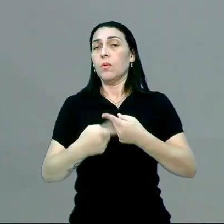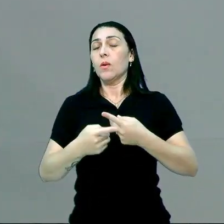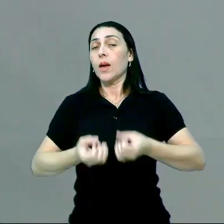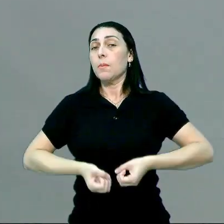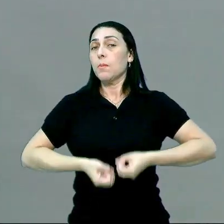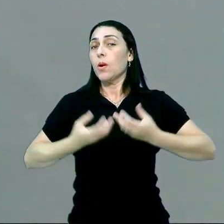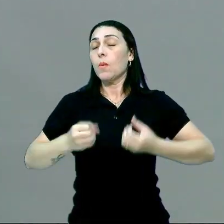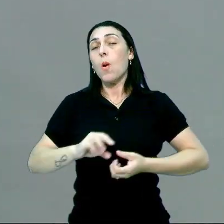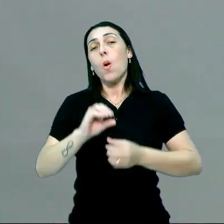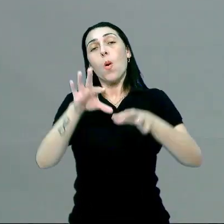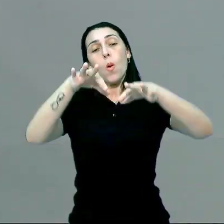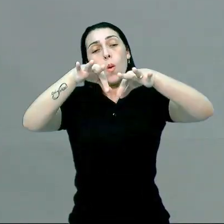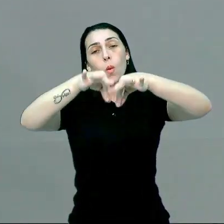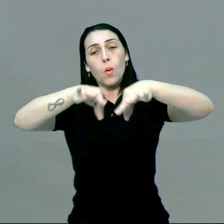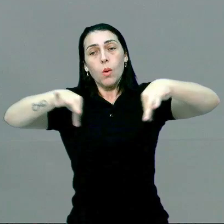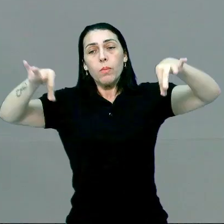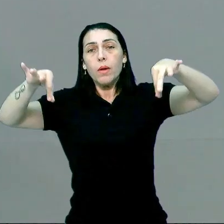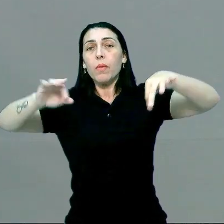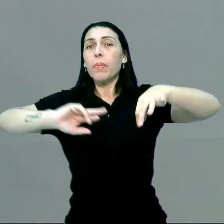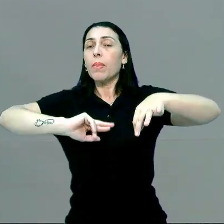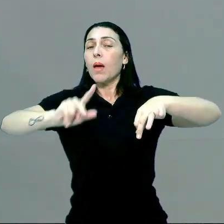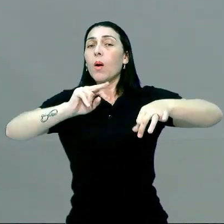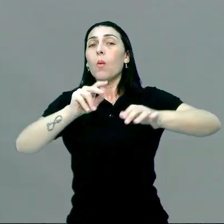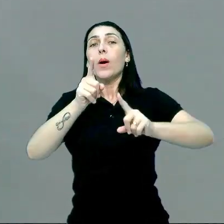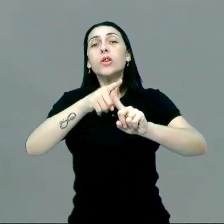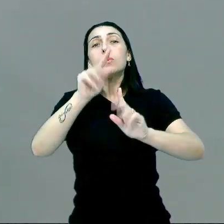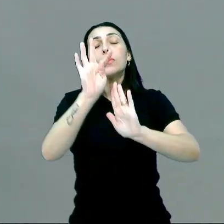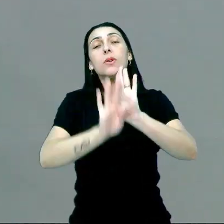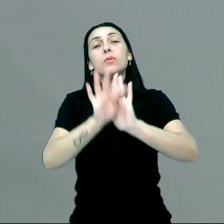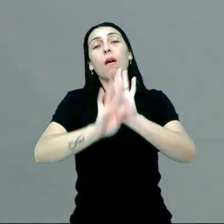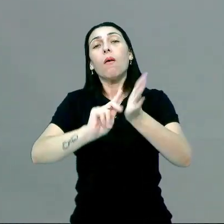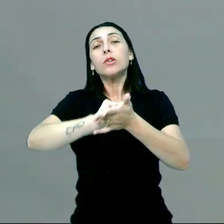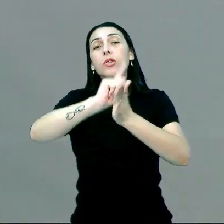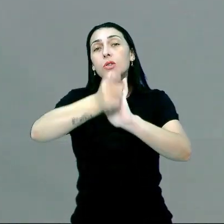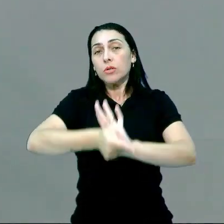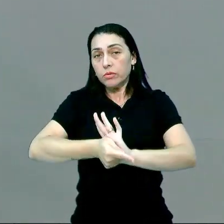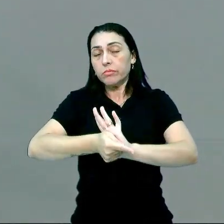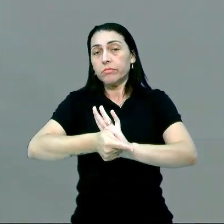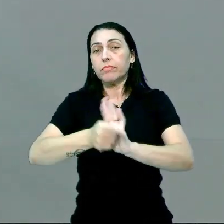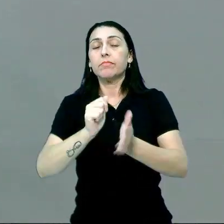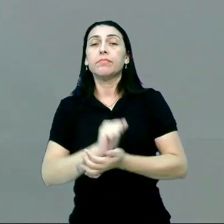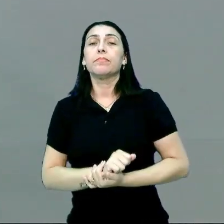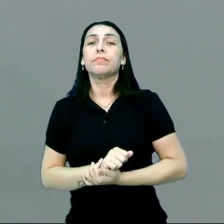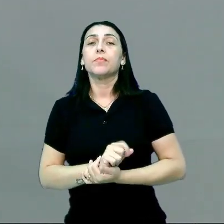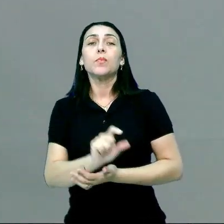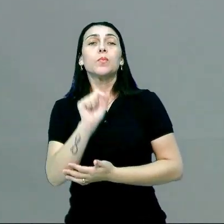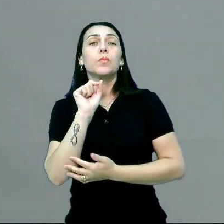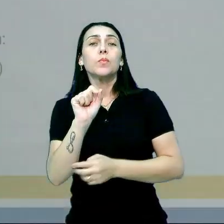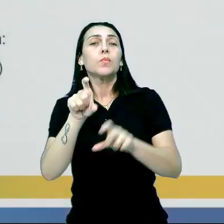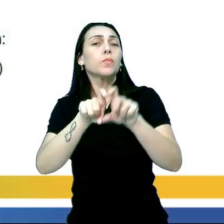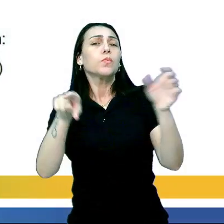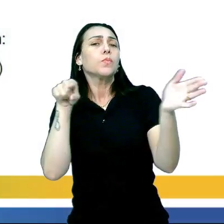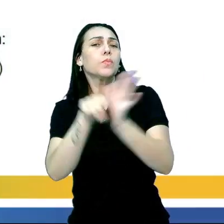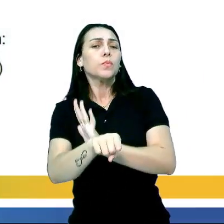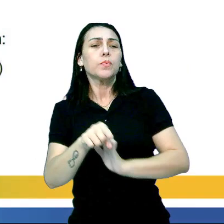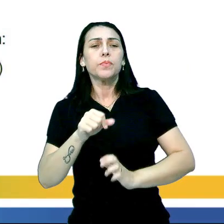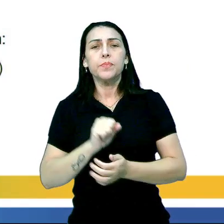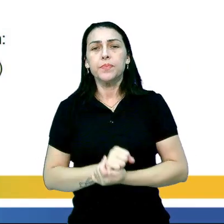poema ou cordel não é tipo textual, é gênero. Então vamos lá, o que diz o comando da